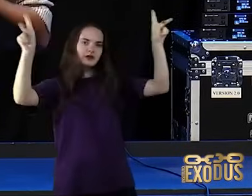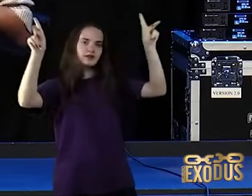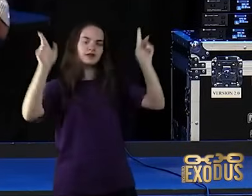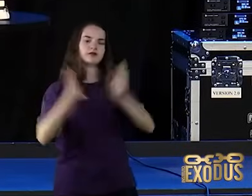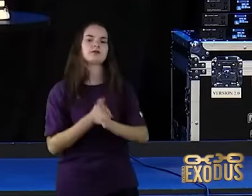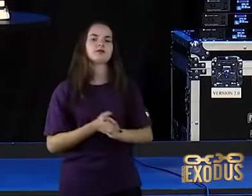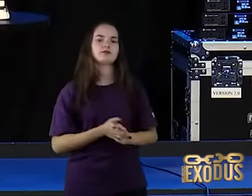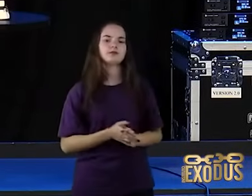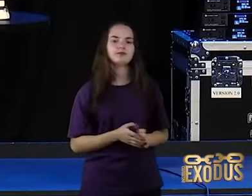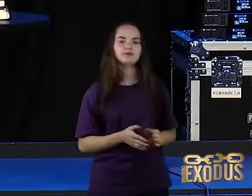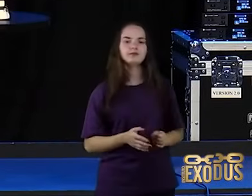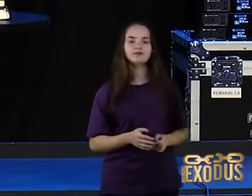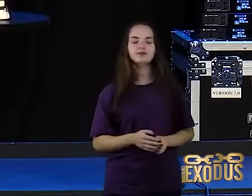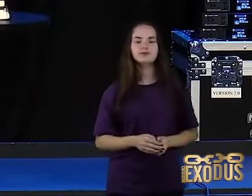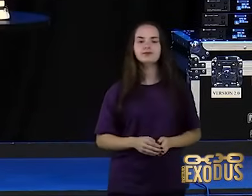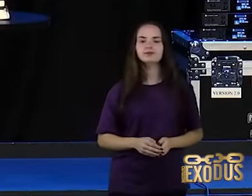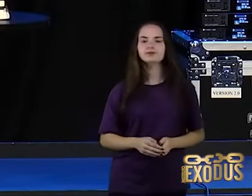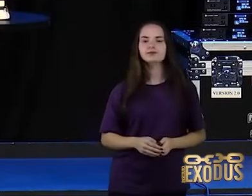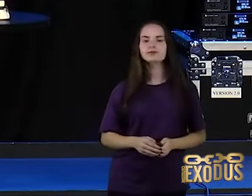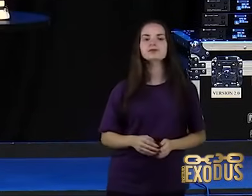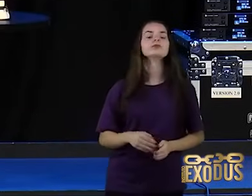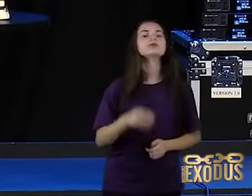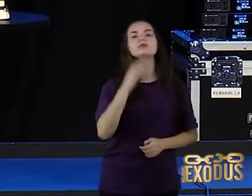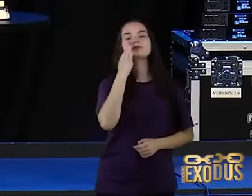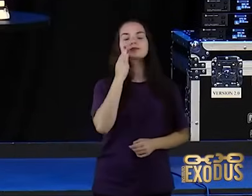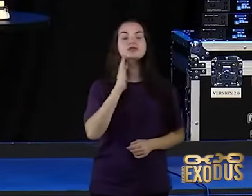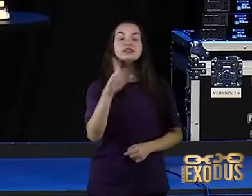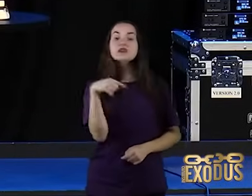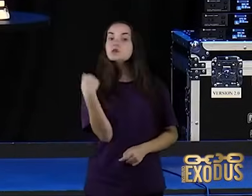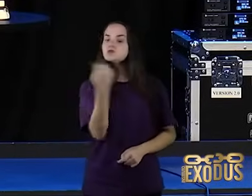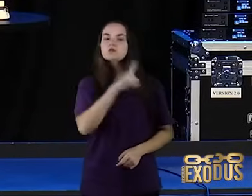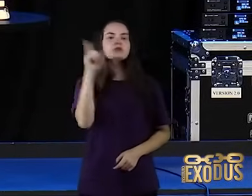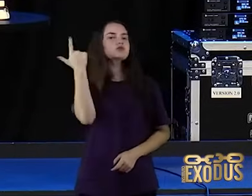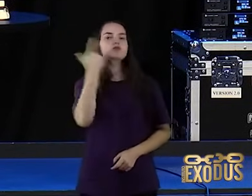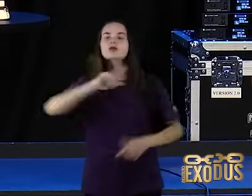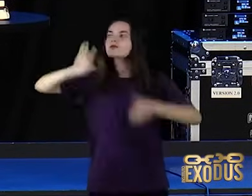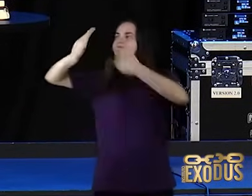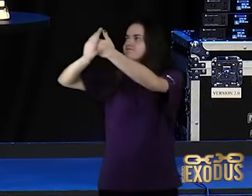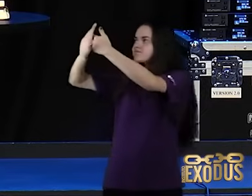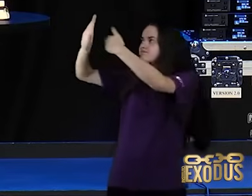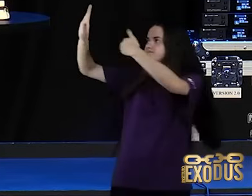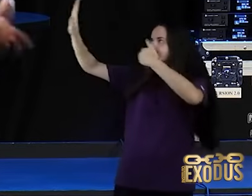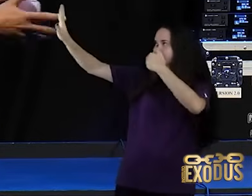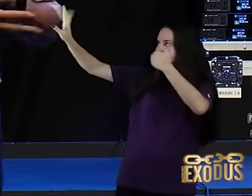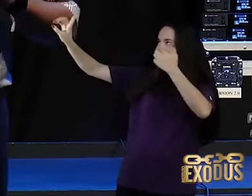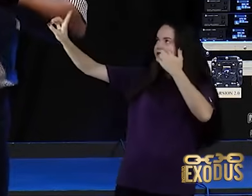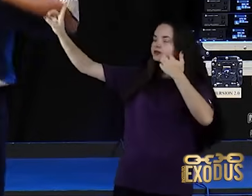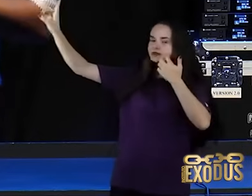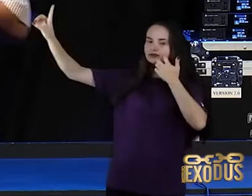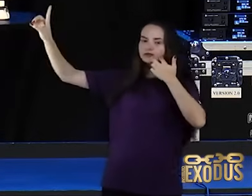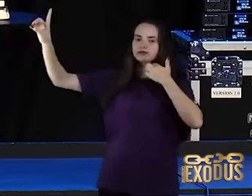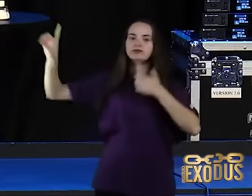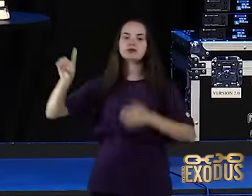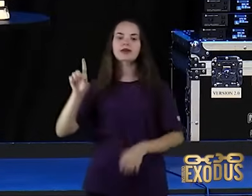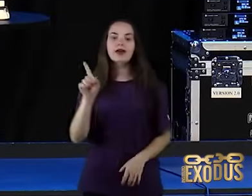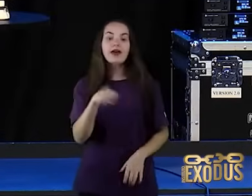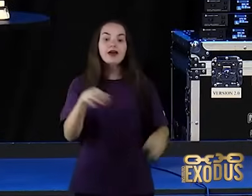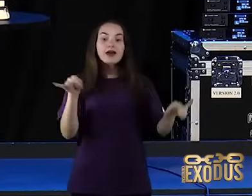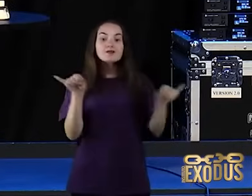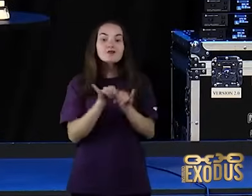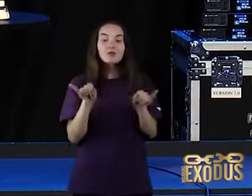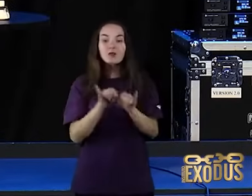Deus se despede da gente ou a gente consegue escapar da presença de Deus é uma grande tolice do ser